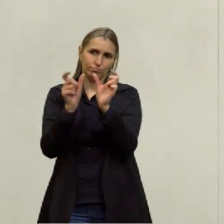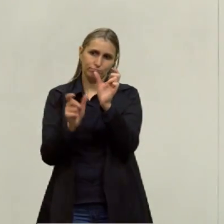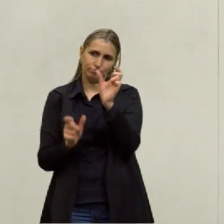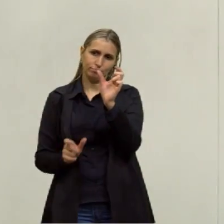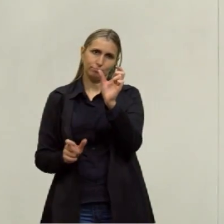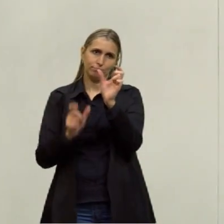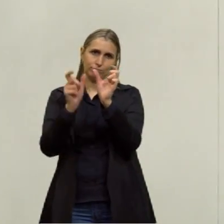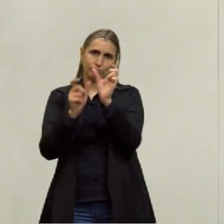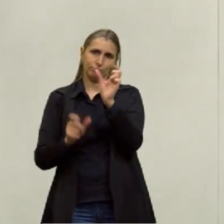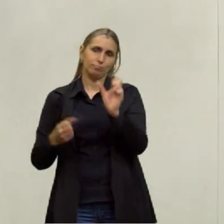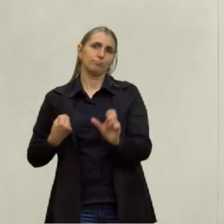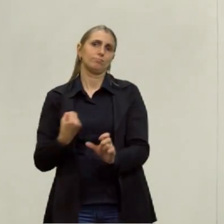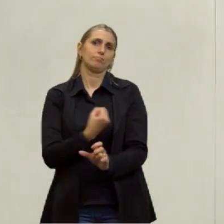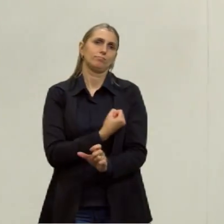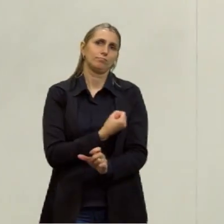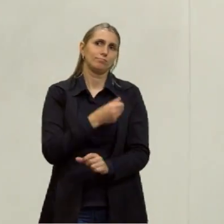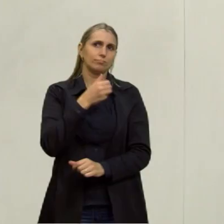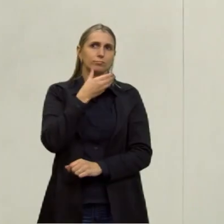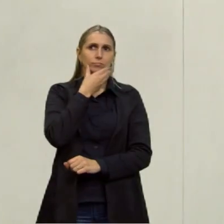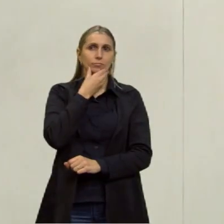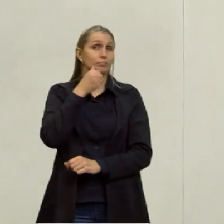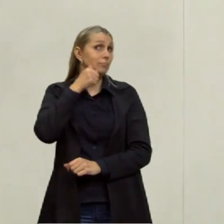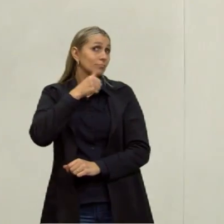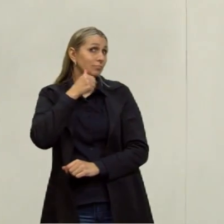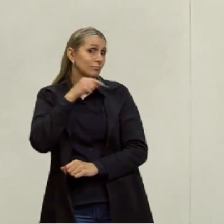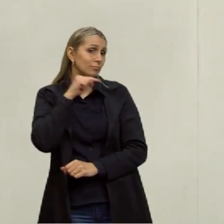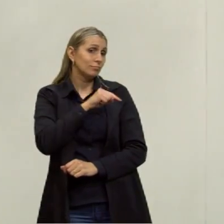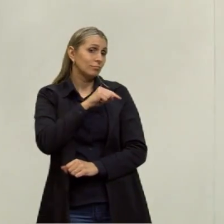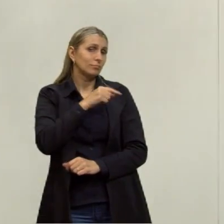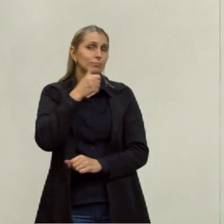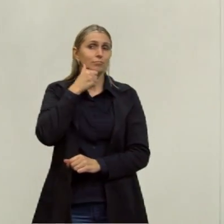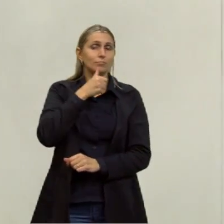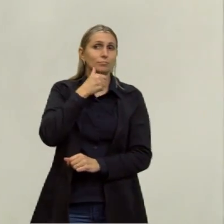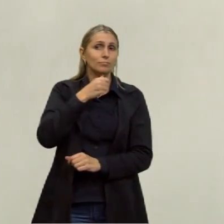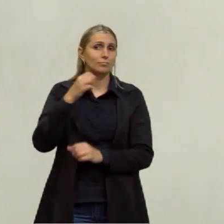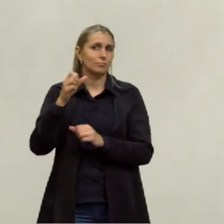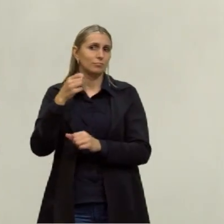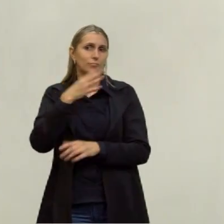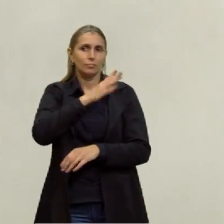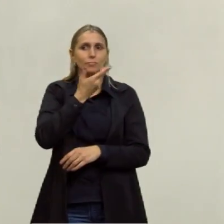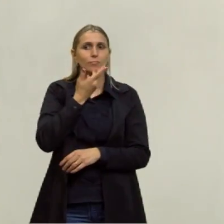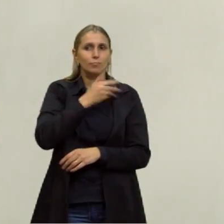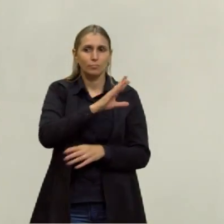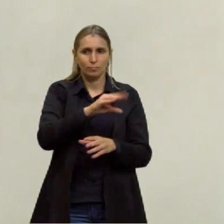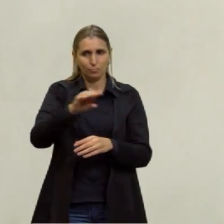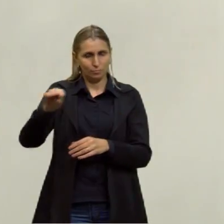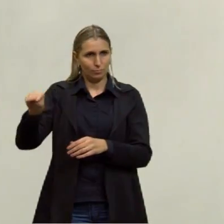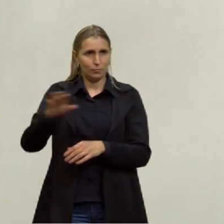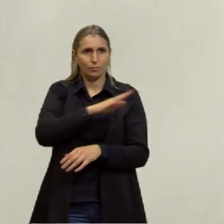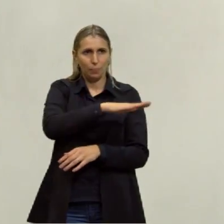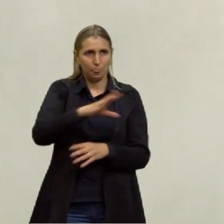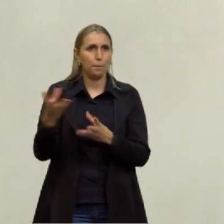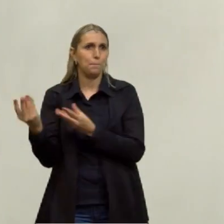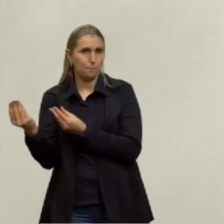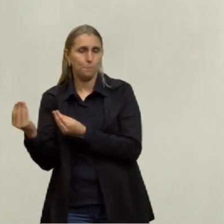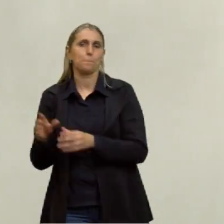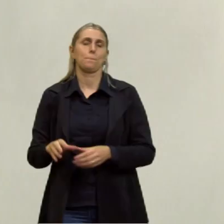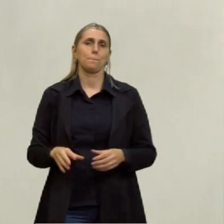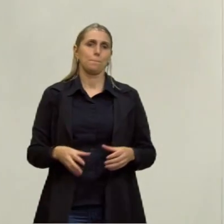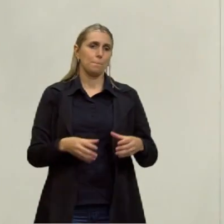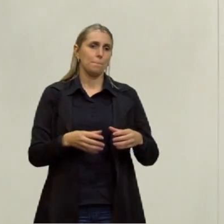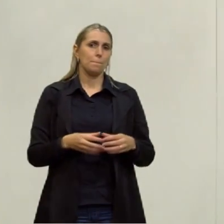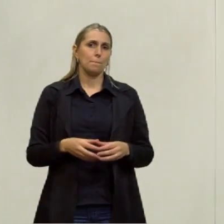de número se eu disser menina meninas é plural não é coletivo agora se eu